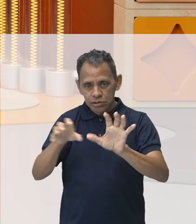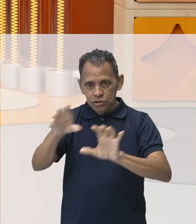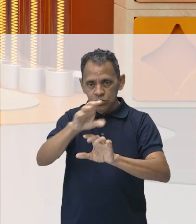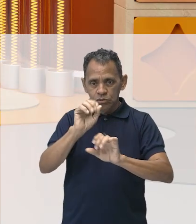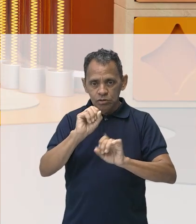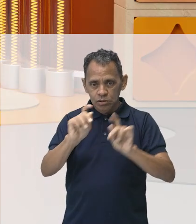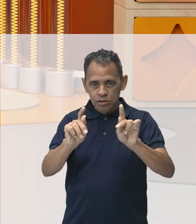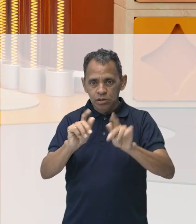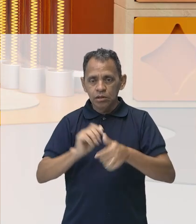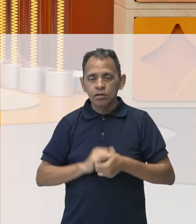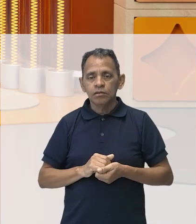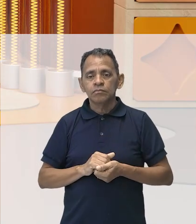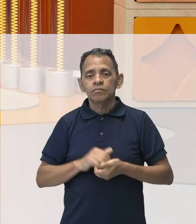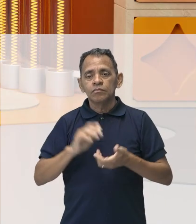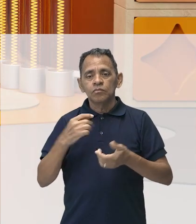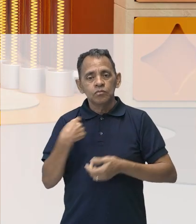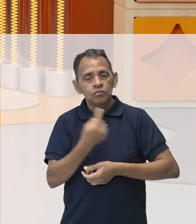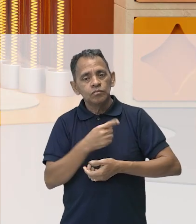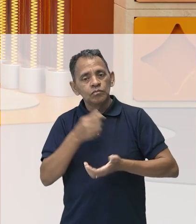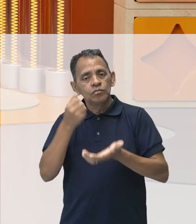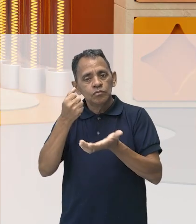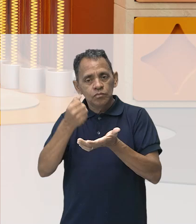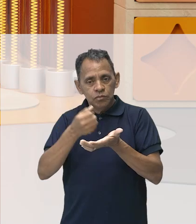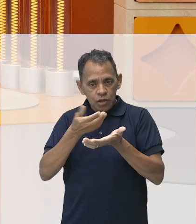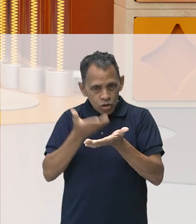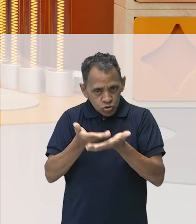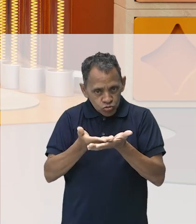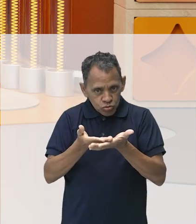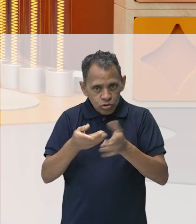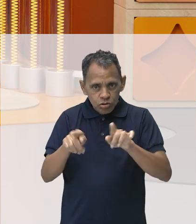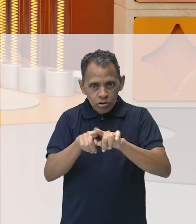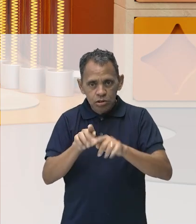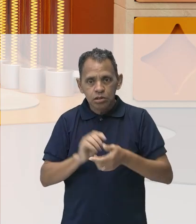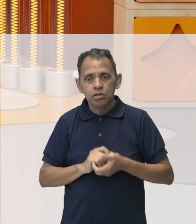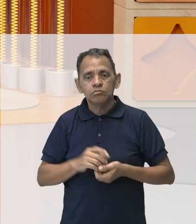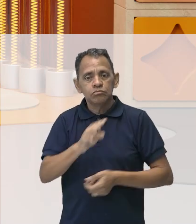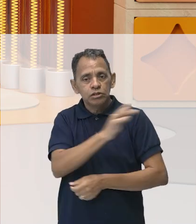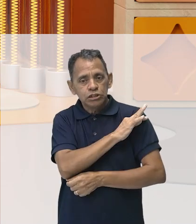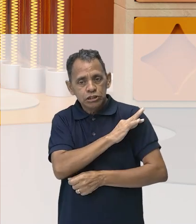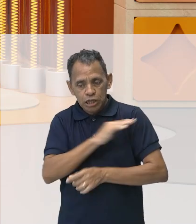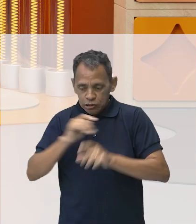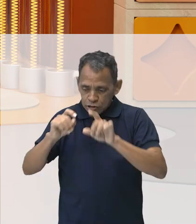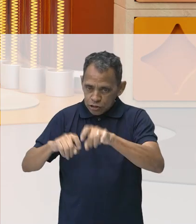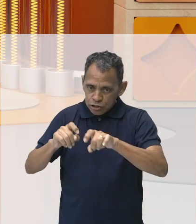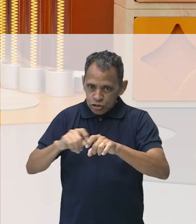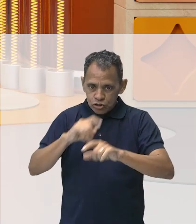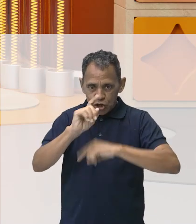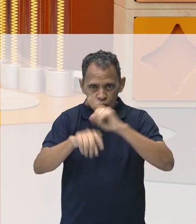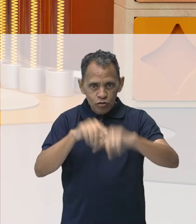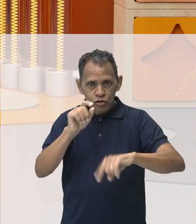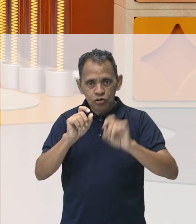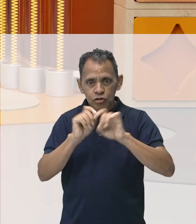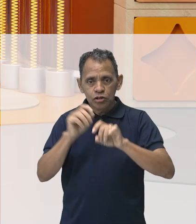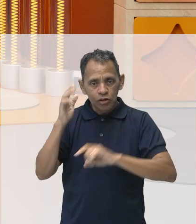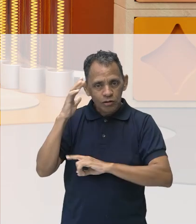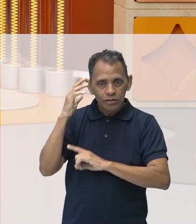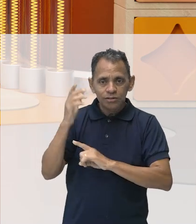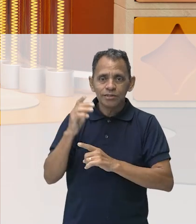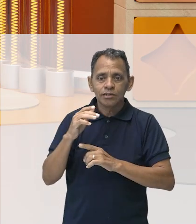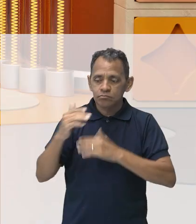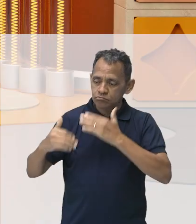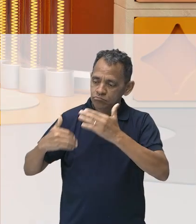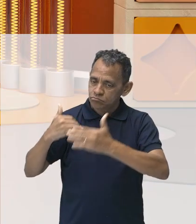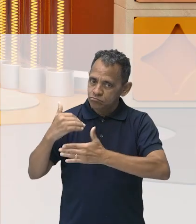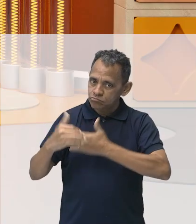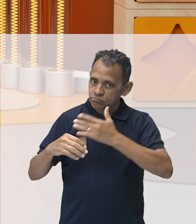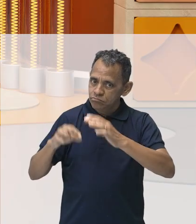Então, a gente estudando sobre essas técnicas agrícolas, a evolução, né, do que está ocorrendo no processo